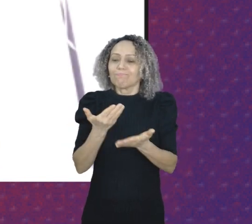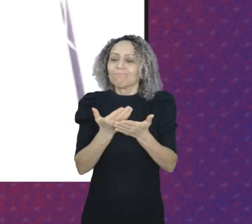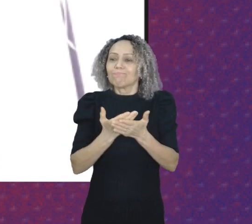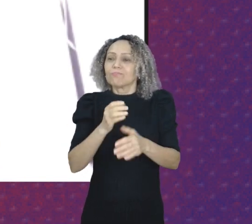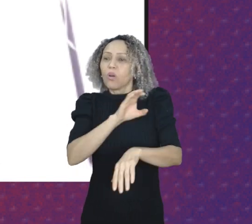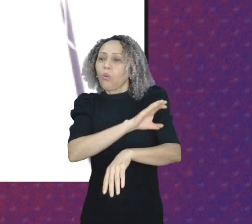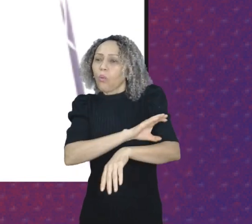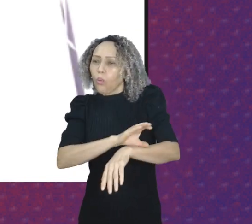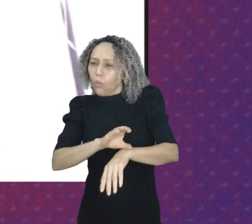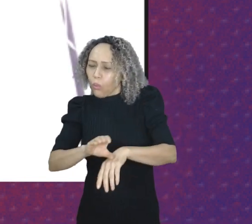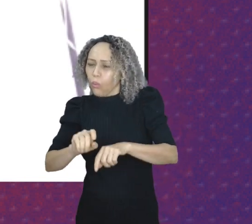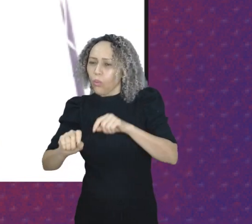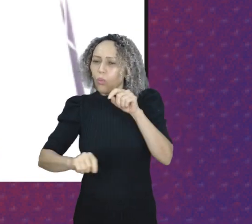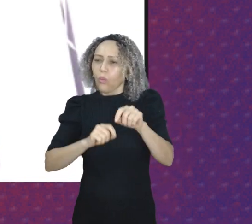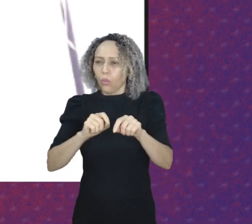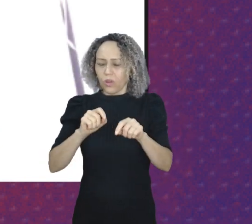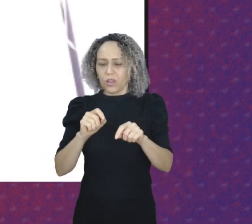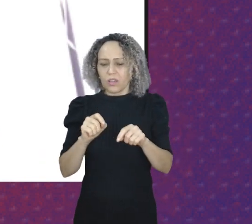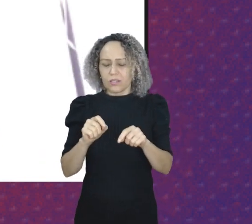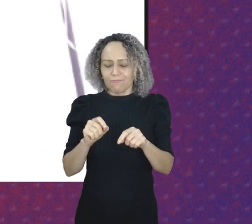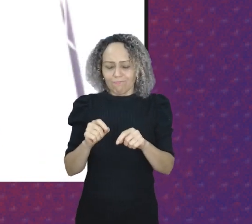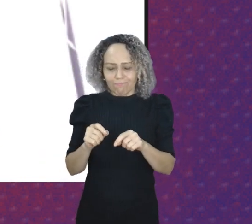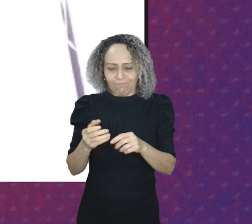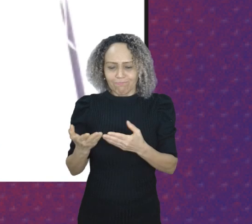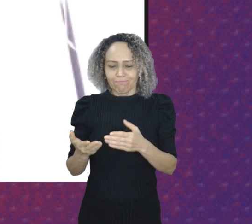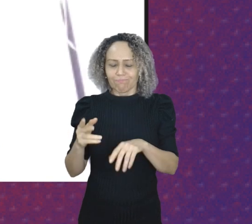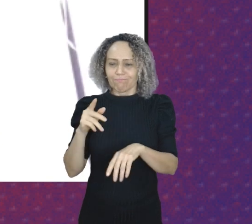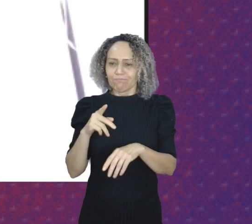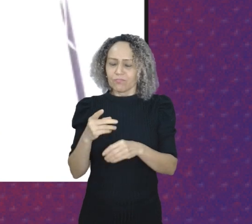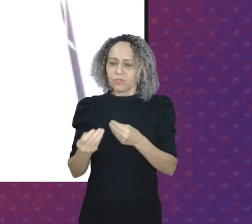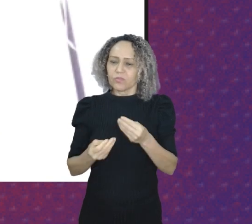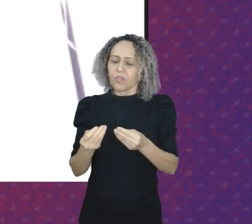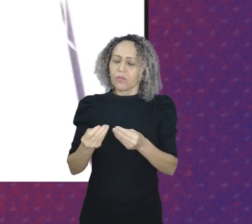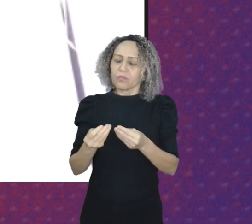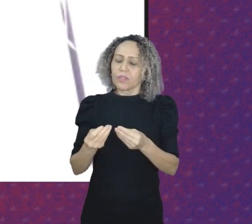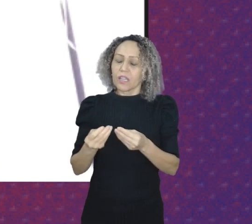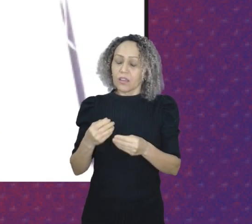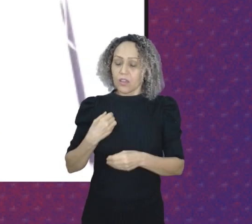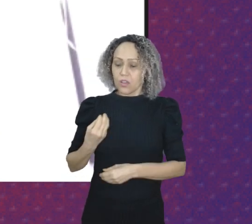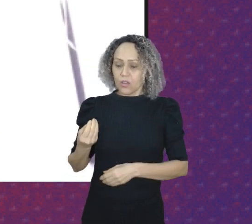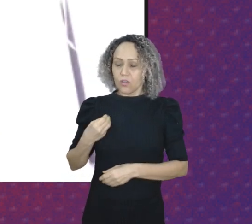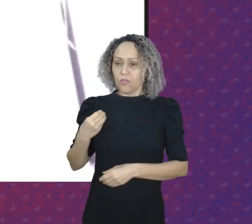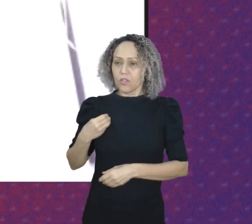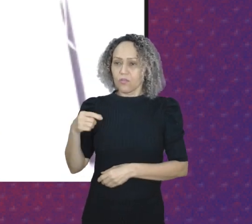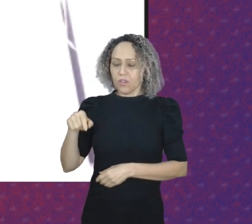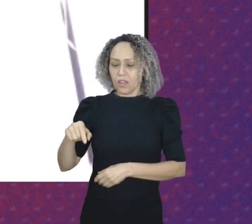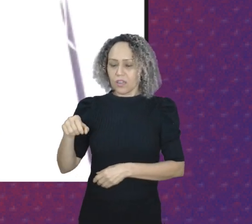São Borja, no Rio Grande do Sul. Eu me localizo aqui em Porto Alegre, extremo sul do Brasil.